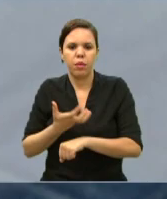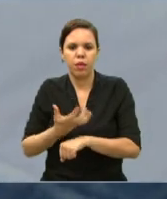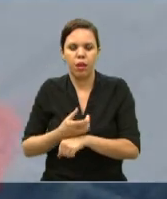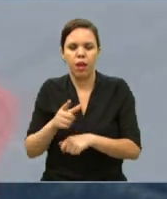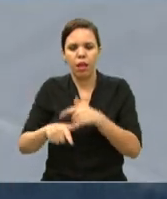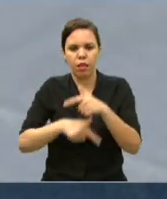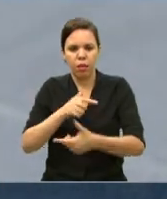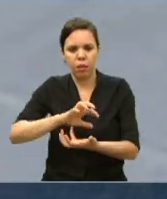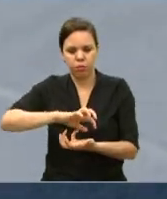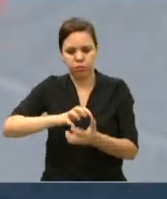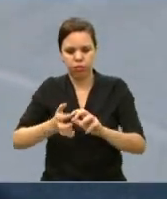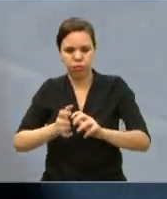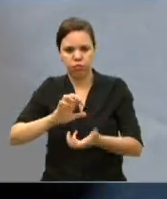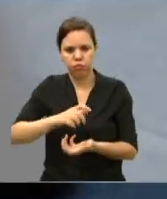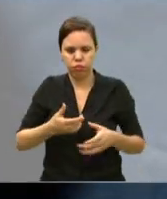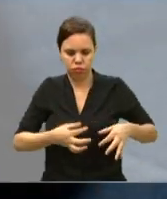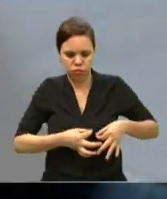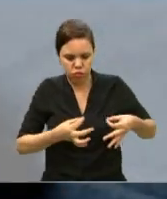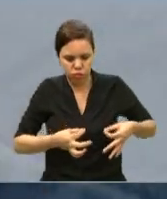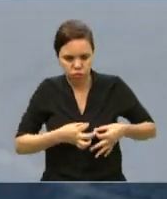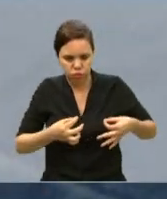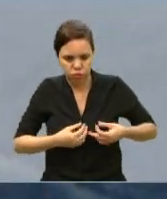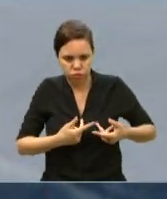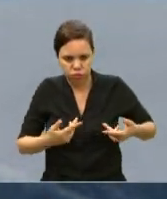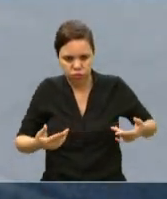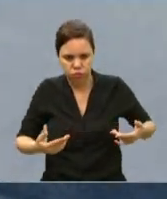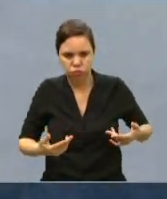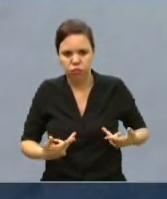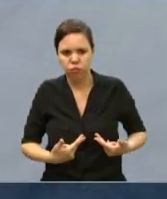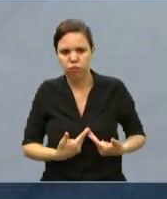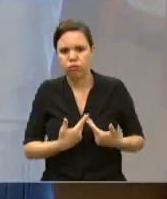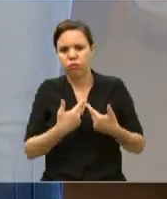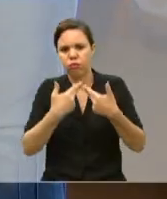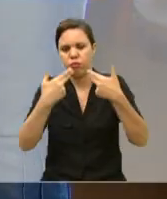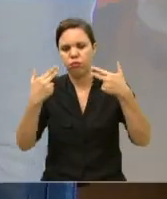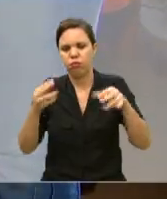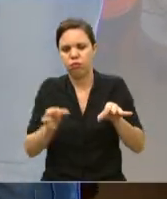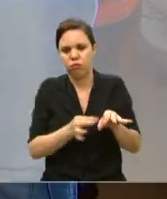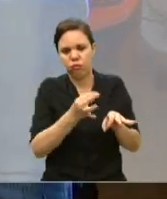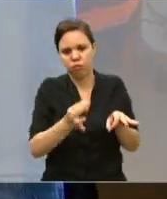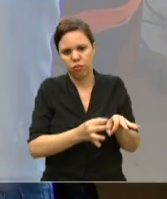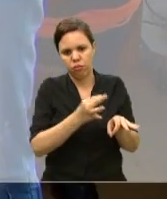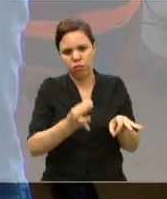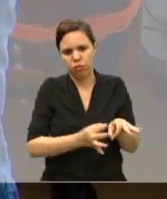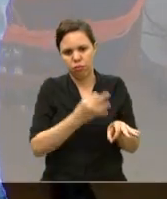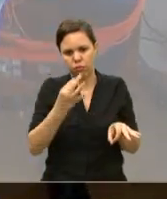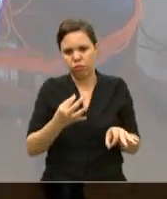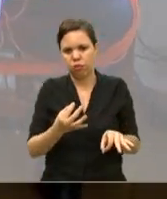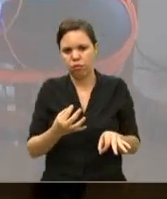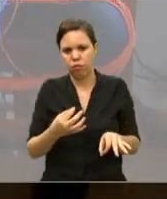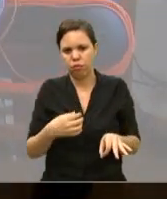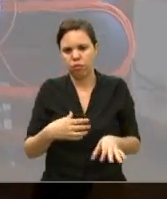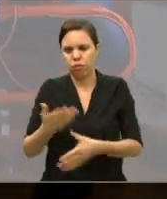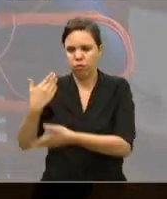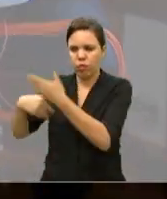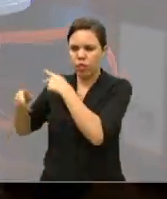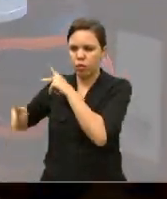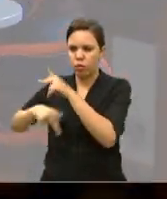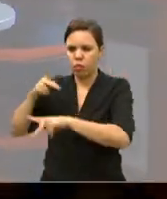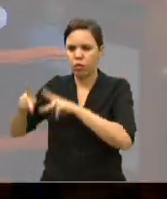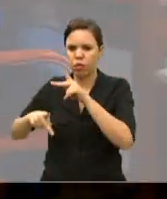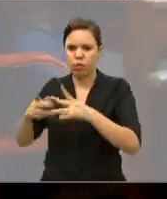trabalhos manuais. Então, o tricô, o crochê, o bordado, a costura, ela está na nossa